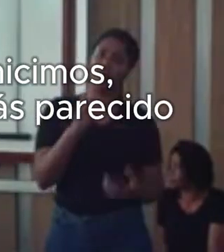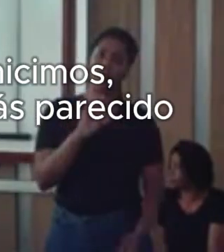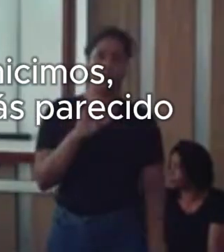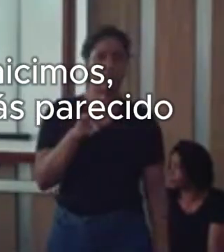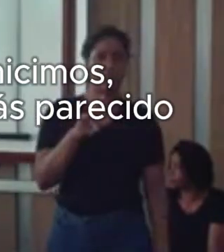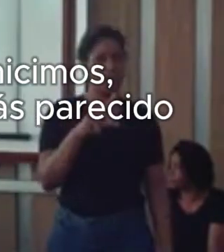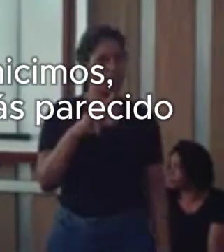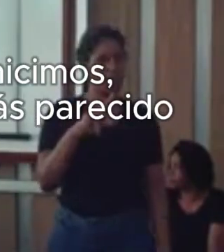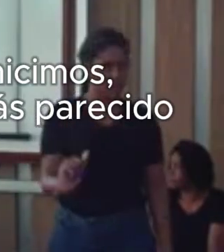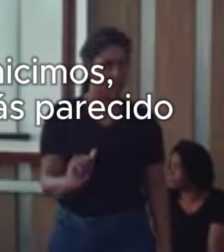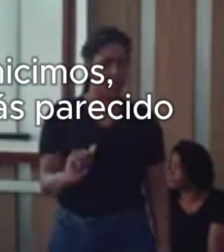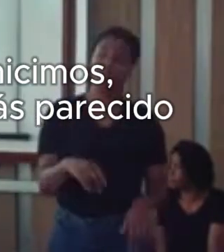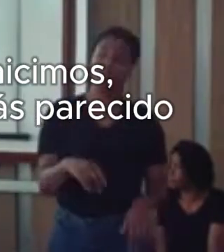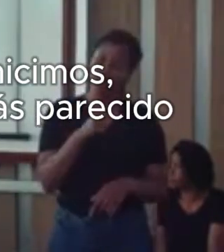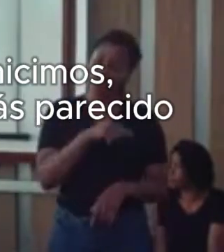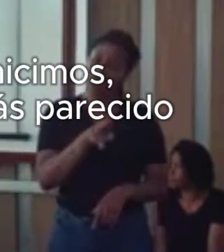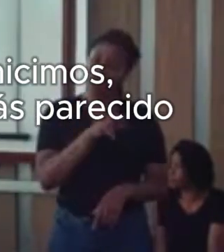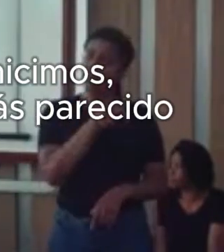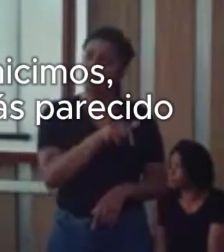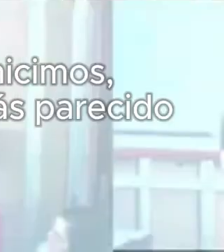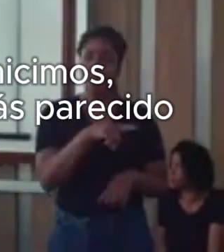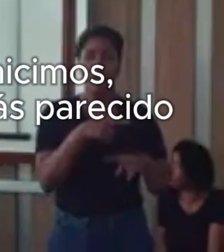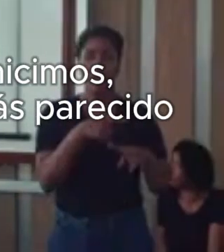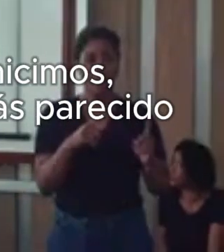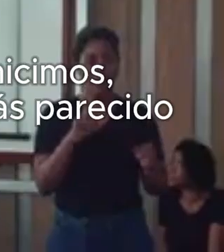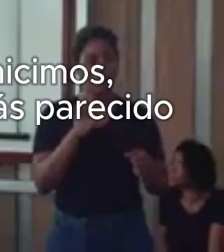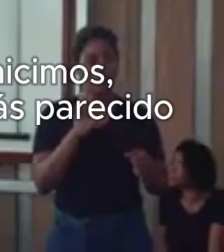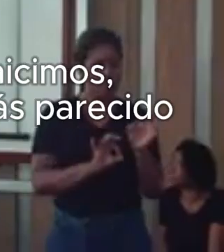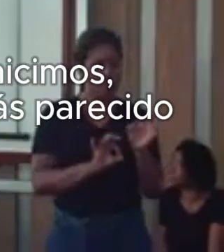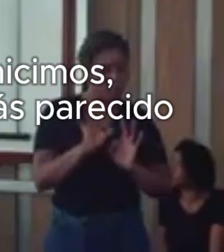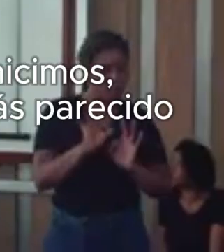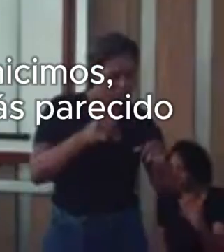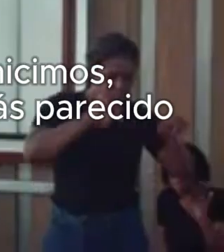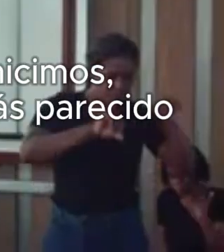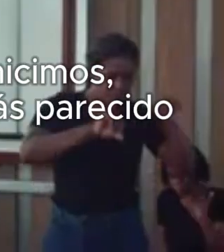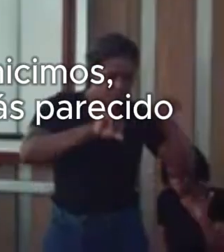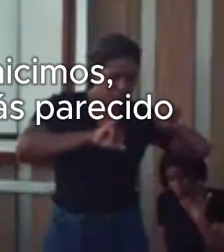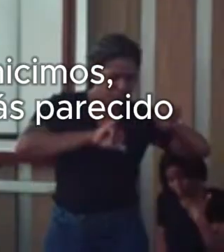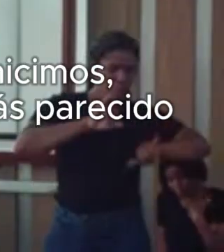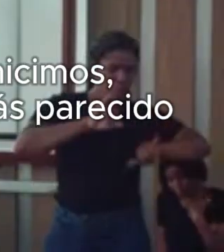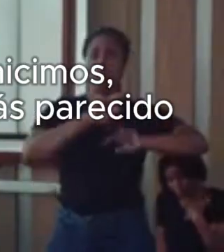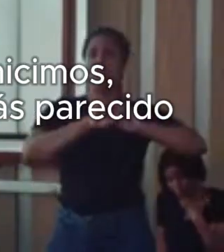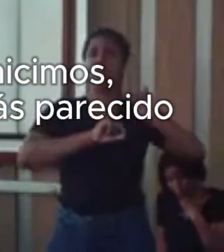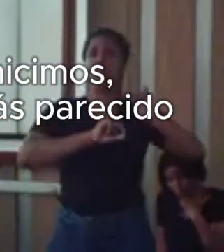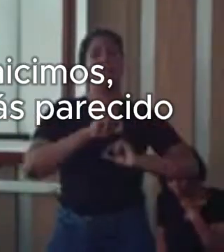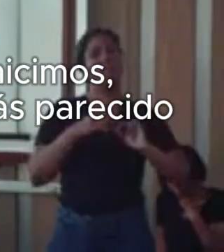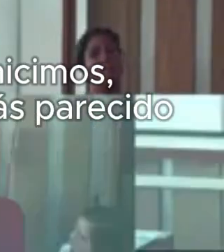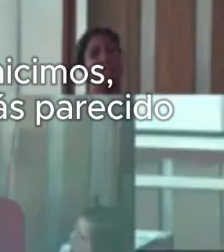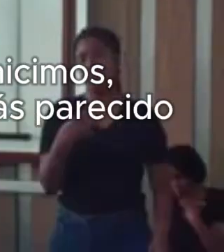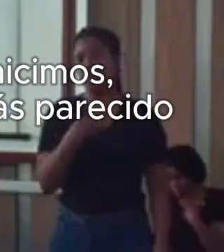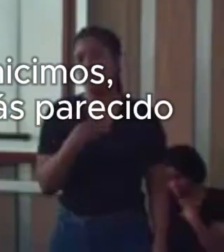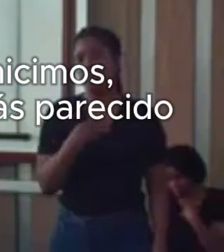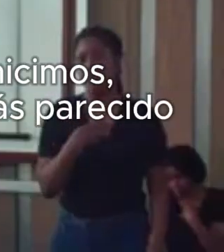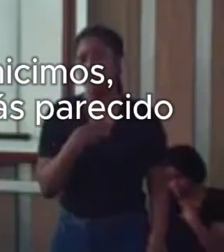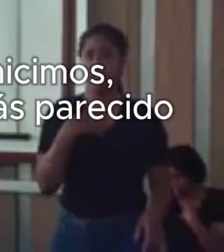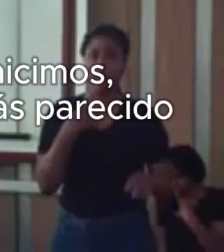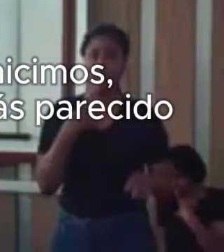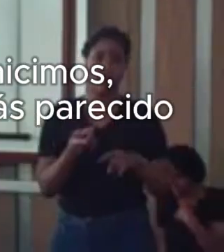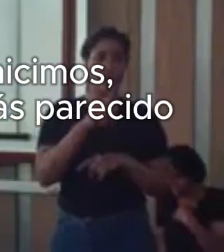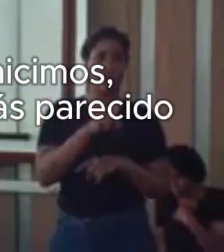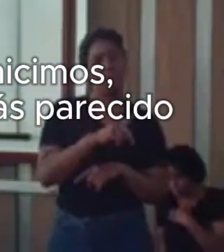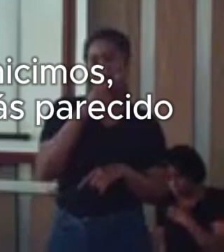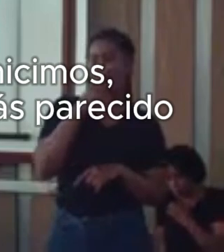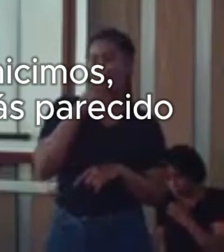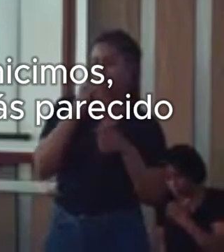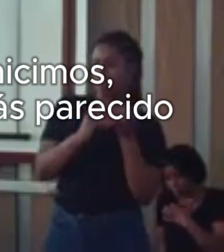Tá? Mas o que a gente fez no laboratório, o que foi essa invenção que a gente fez, foi um jeito de fazer isso aqui virar isso, e aí ficar mais